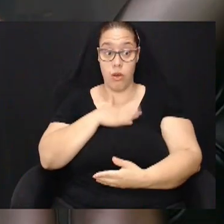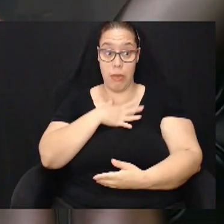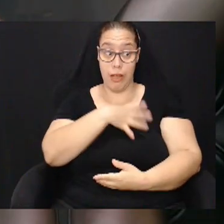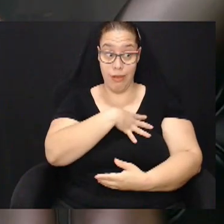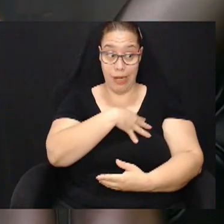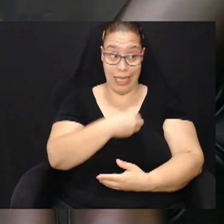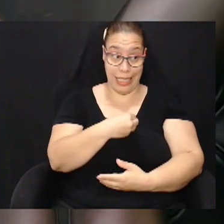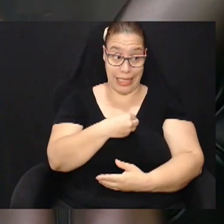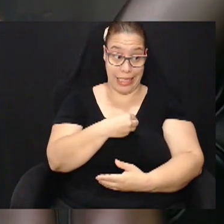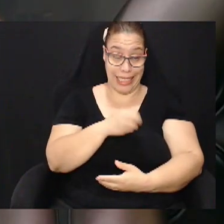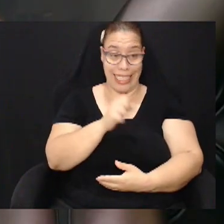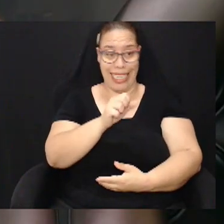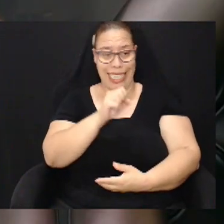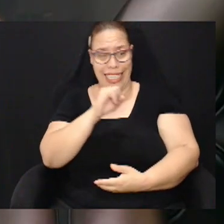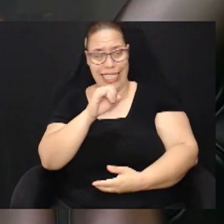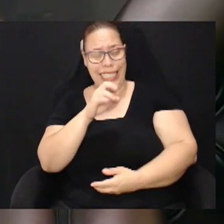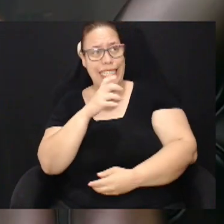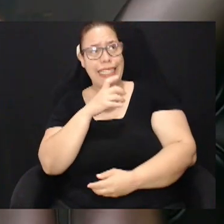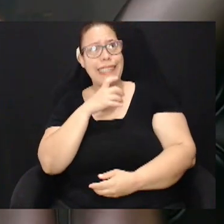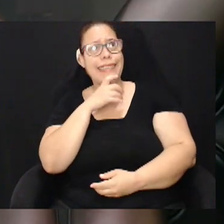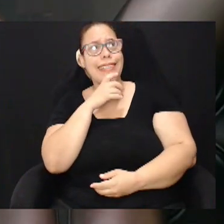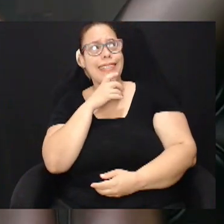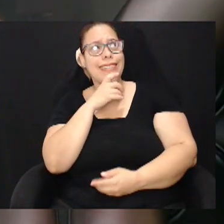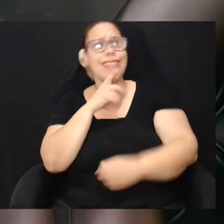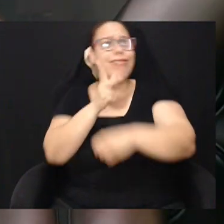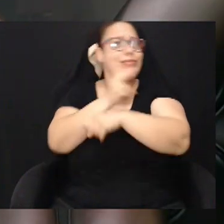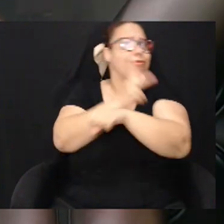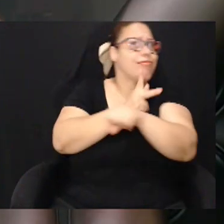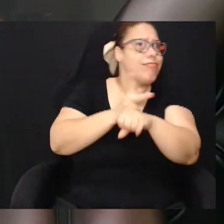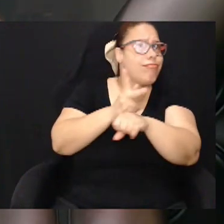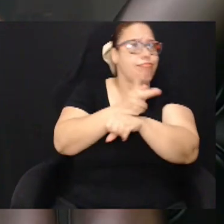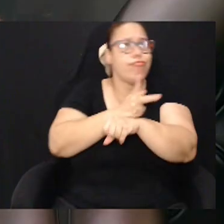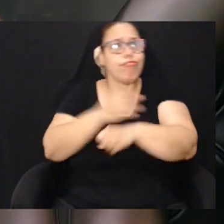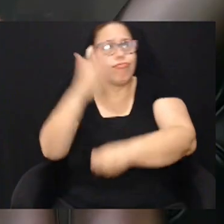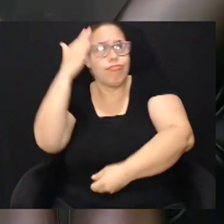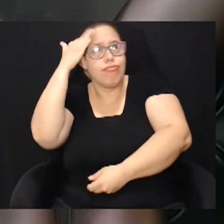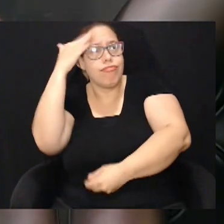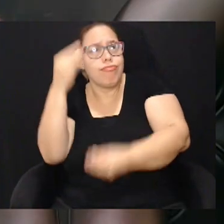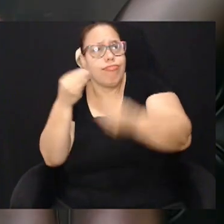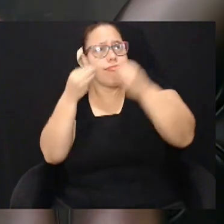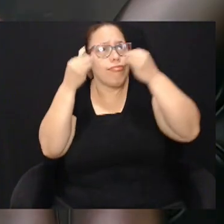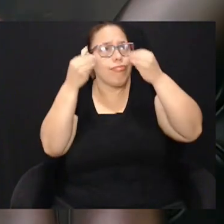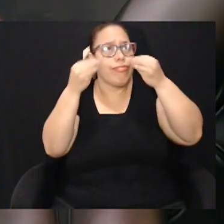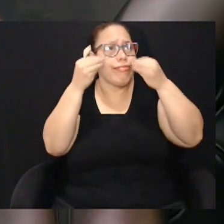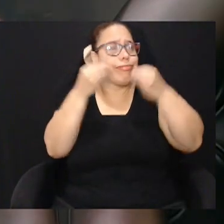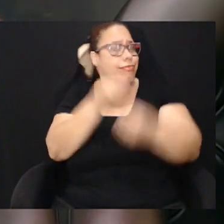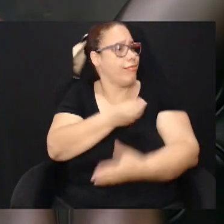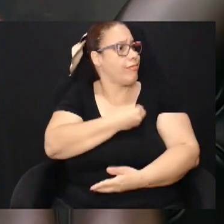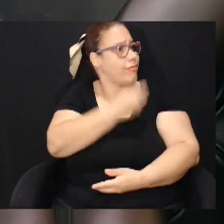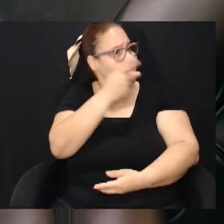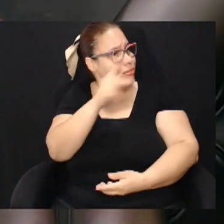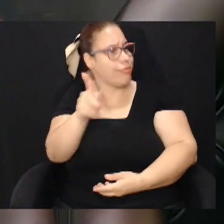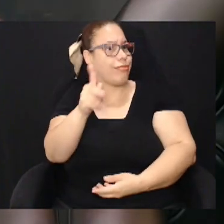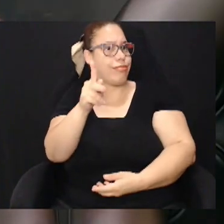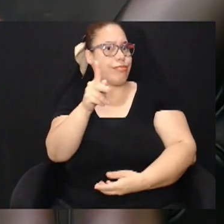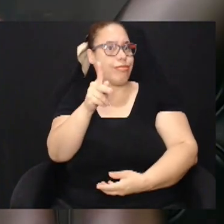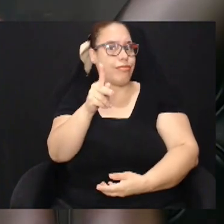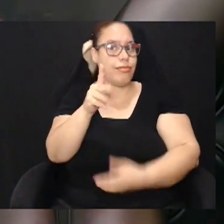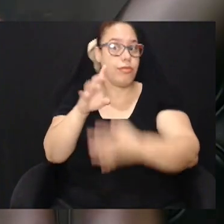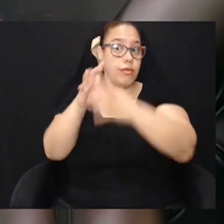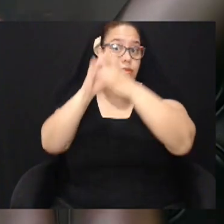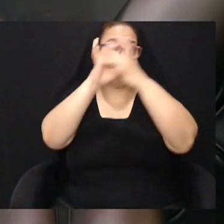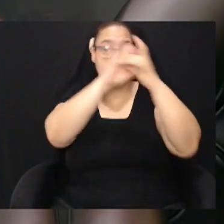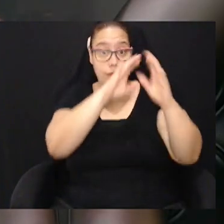que eu tenho buscado saber como que é a vivência dela no contexto escolar,